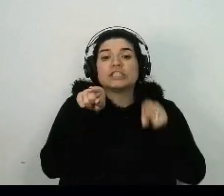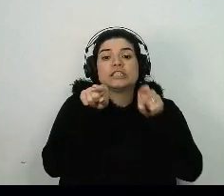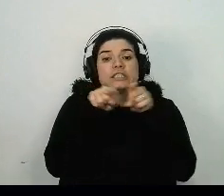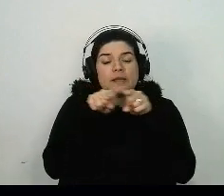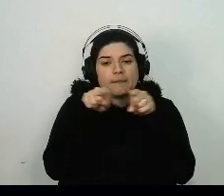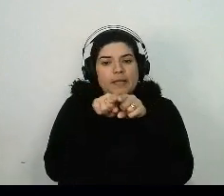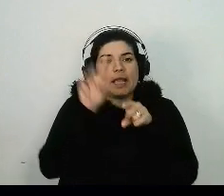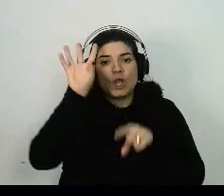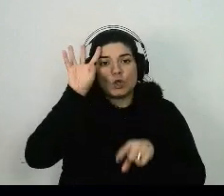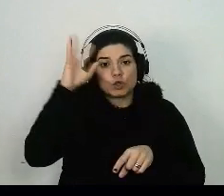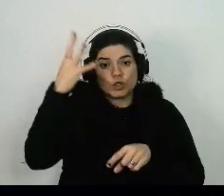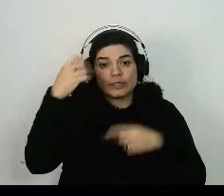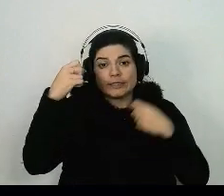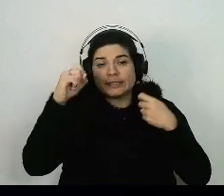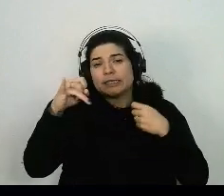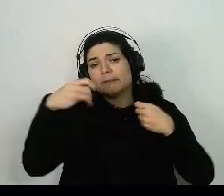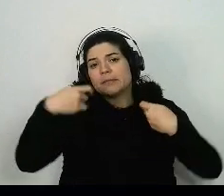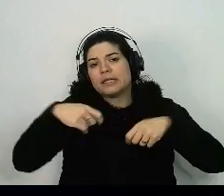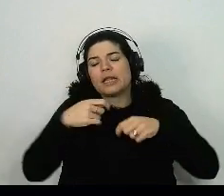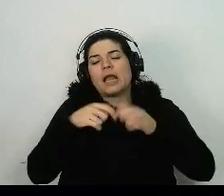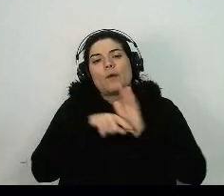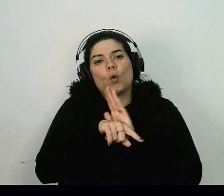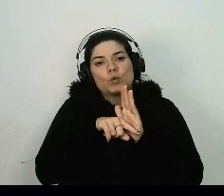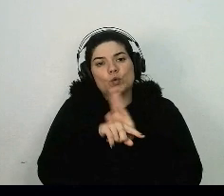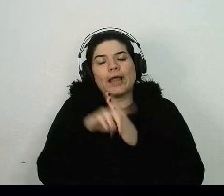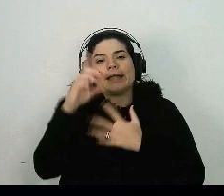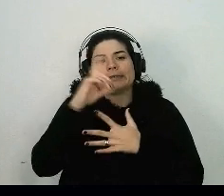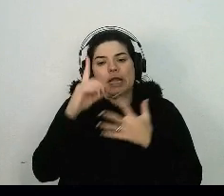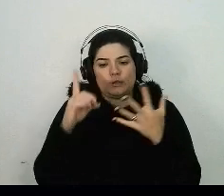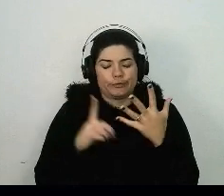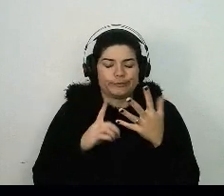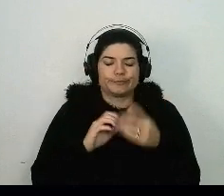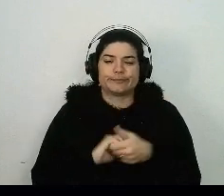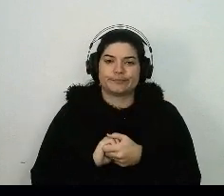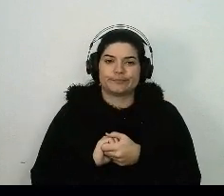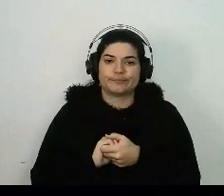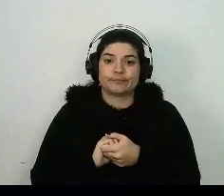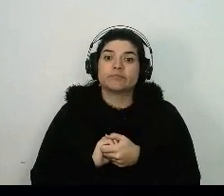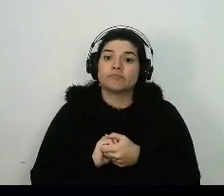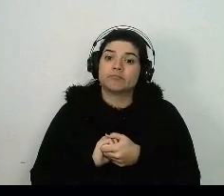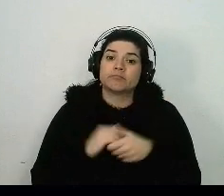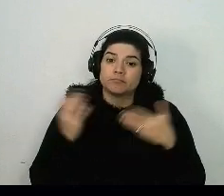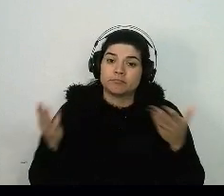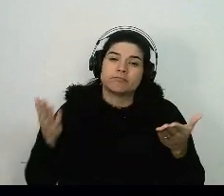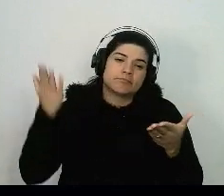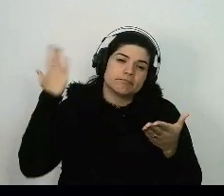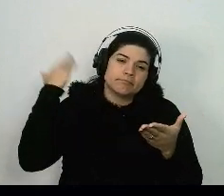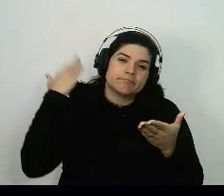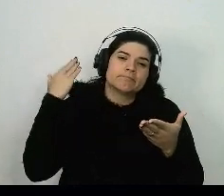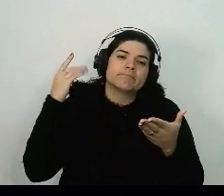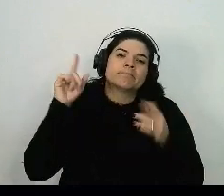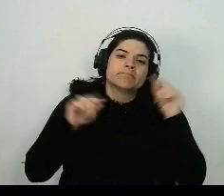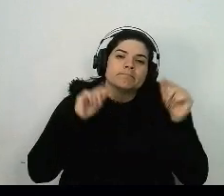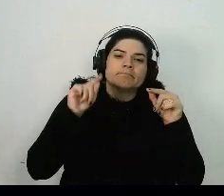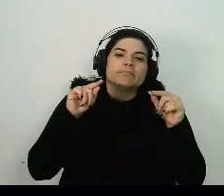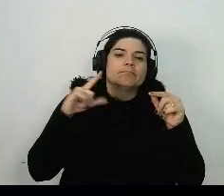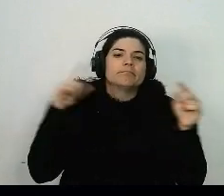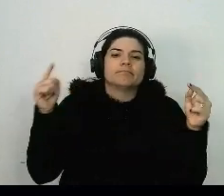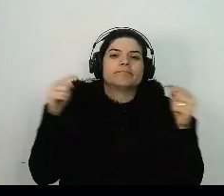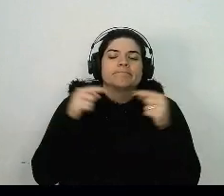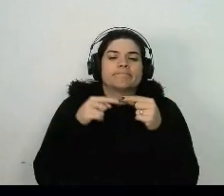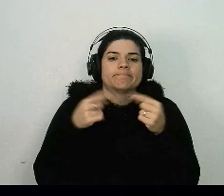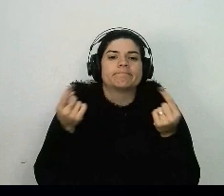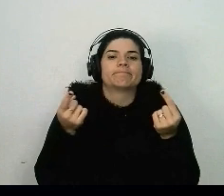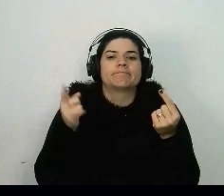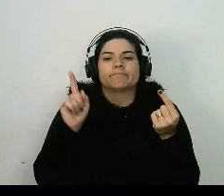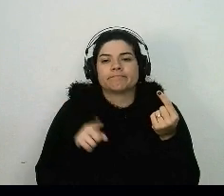consultar alguns tipos de dados. E naquele momento, a Neon ela era muito voltada para os bancos relacionais, ou seja, para um SQL Server ou para um